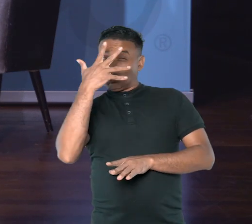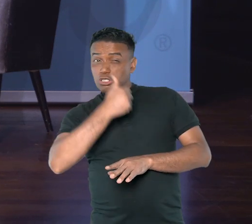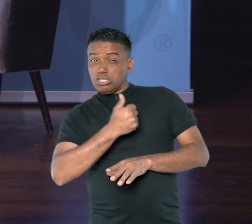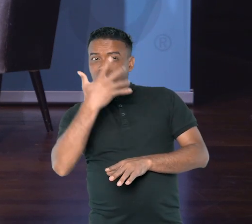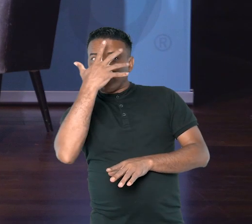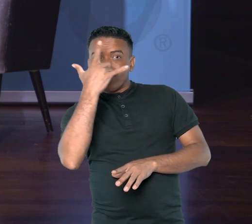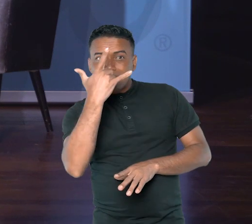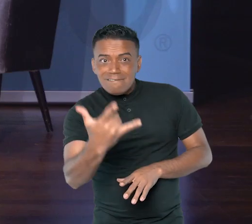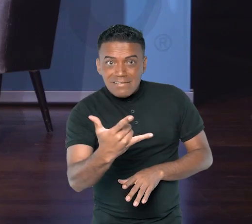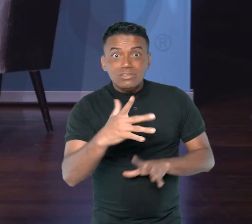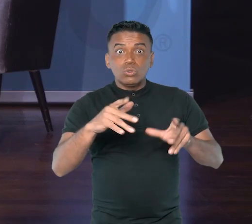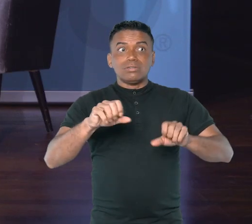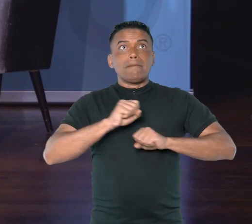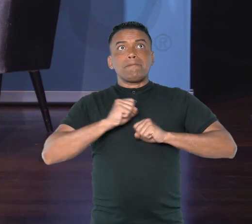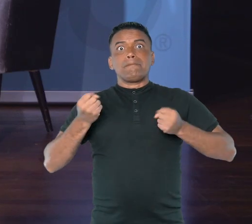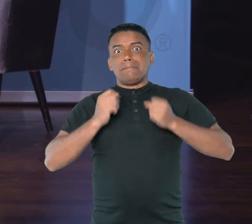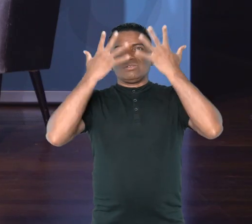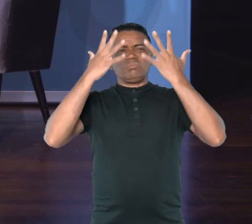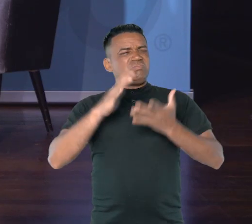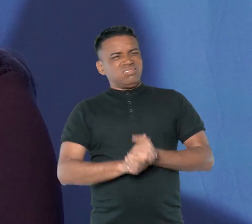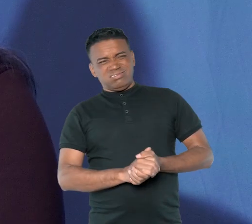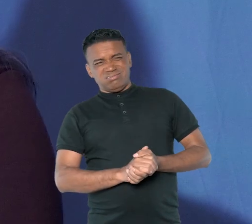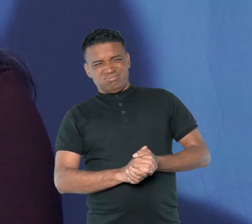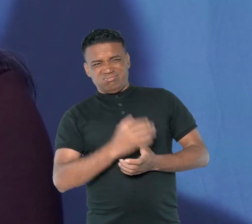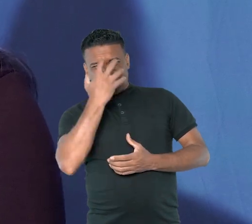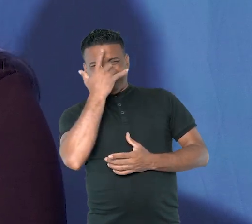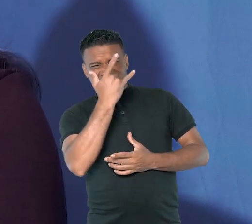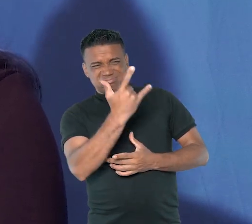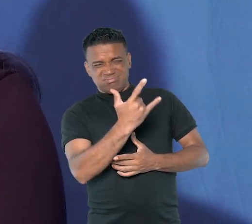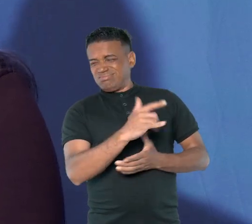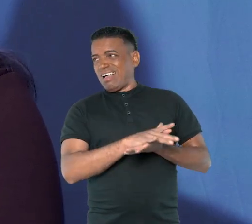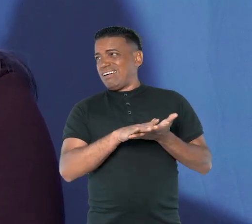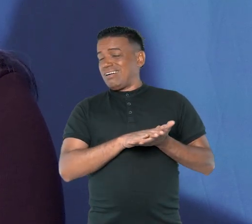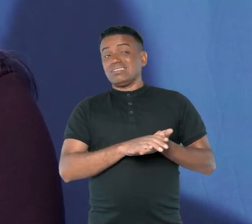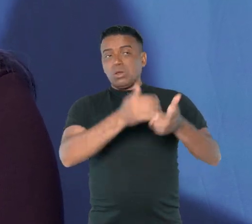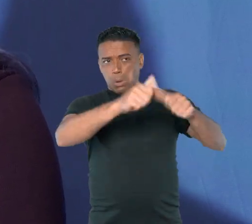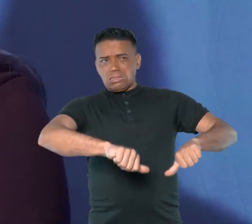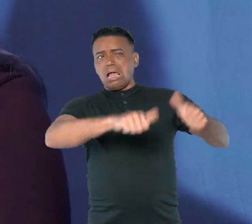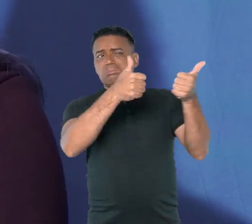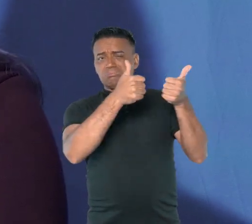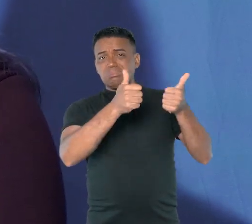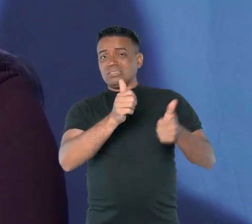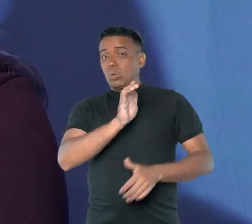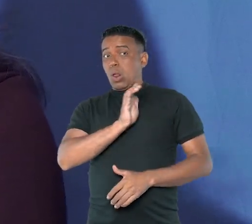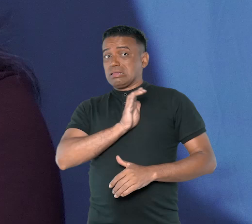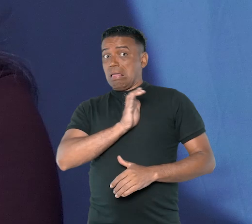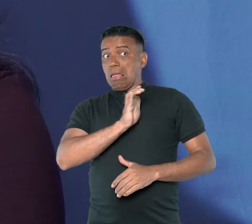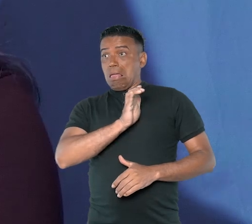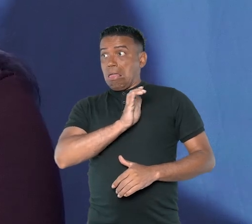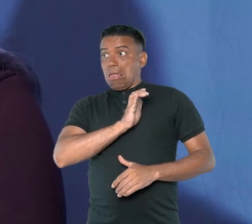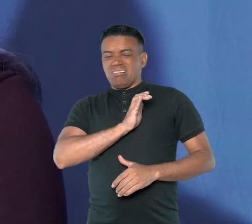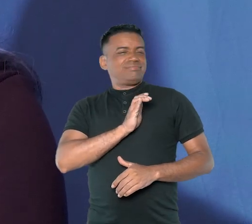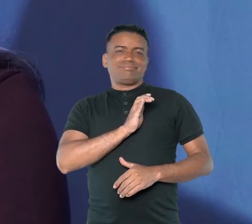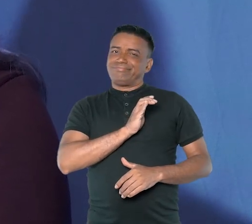charmoso e irresistível, por quem todos se apaixonam, mas você não se sente atraído. Reconhece todas as qualidades, mas seu coração simplesmente não bate mais forte ao conhecer